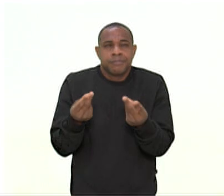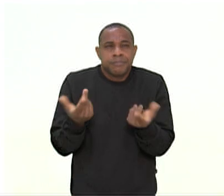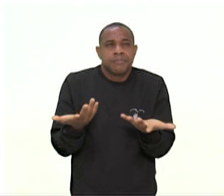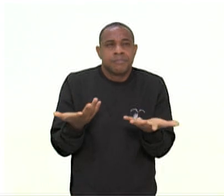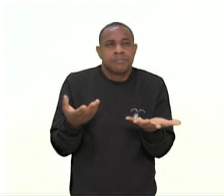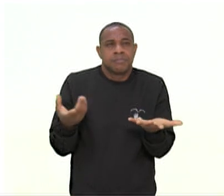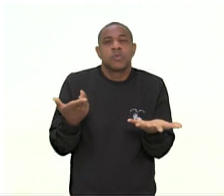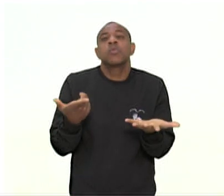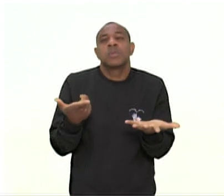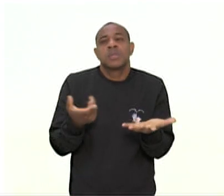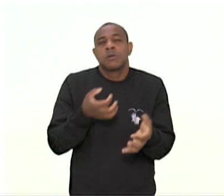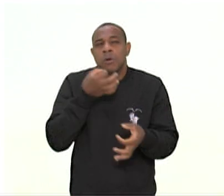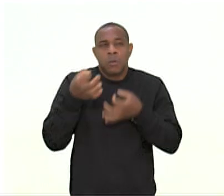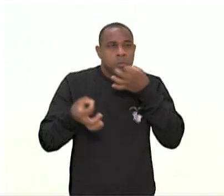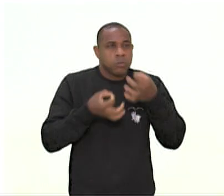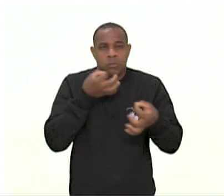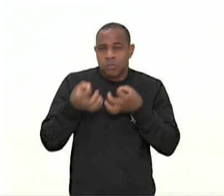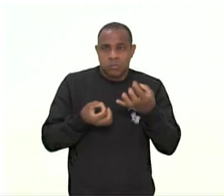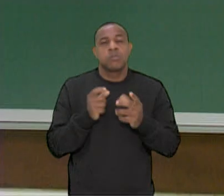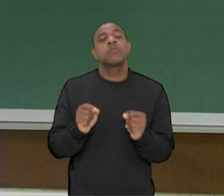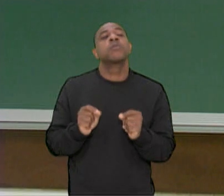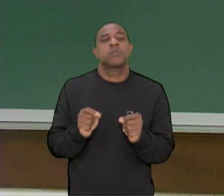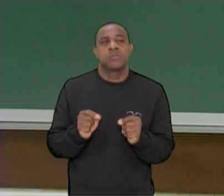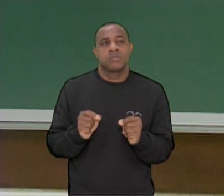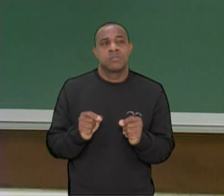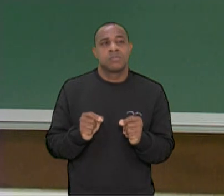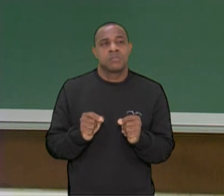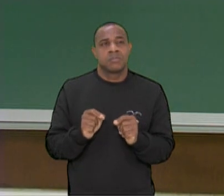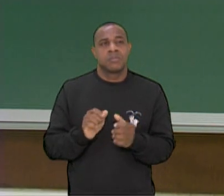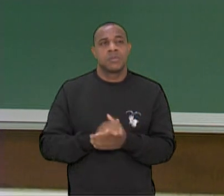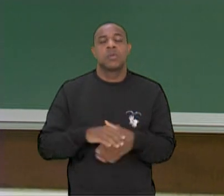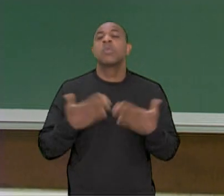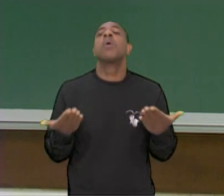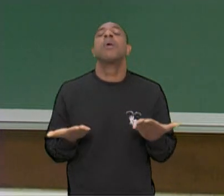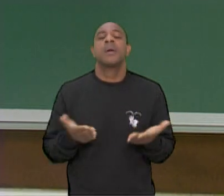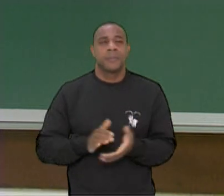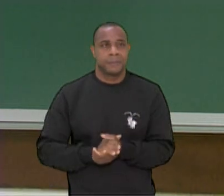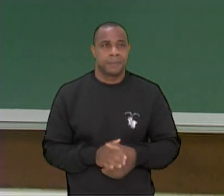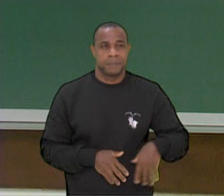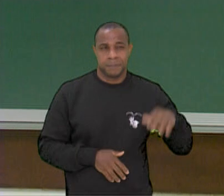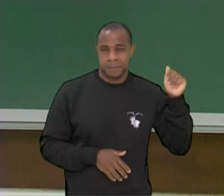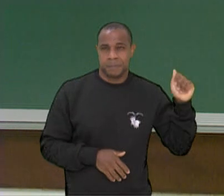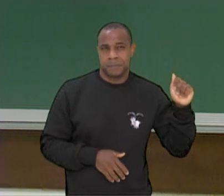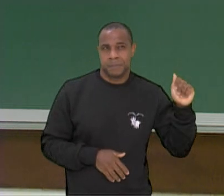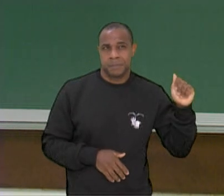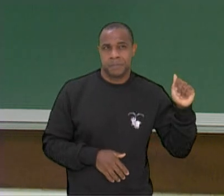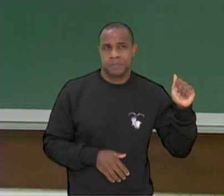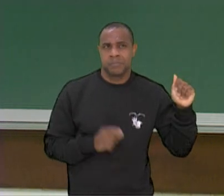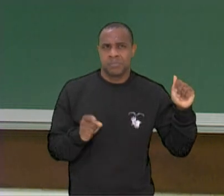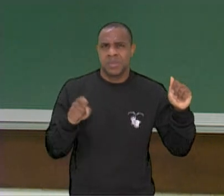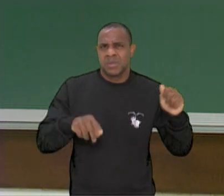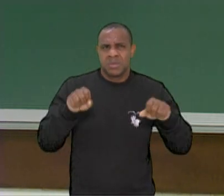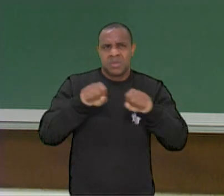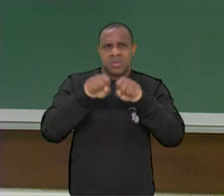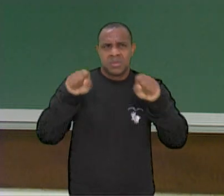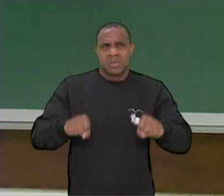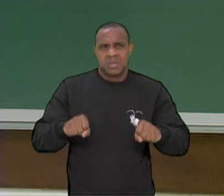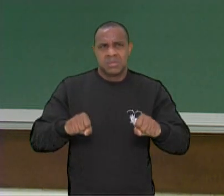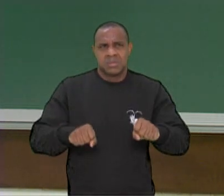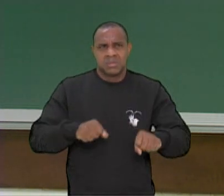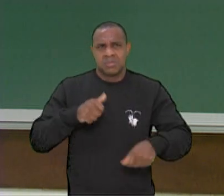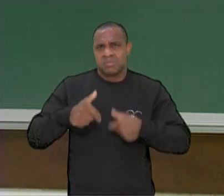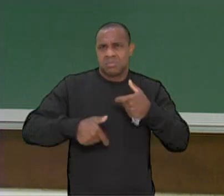Preste atenção, que crítica que faz a obra O Rei da Vela? Letra A. Será que ela critica o sistema e a